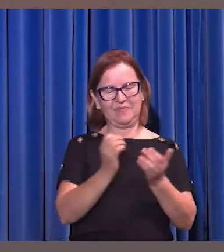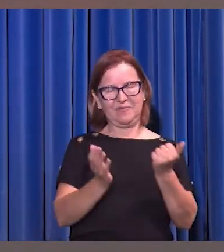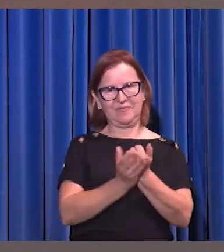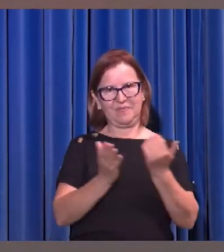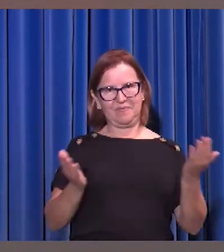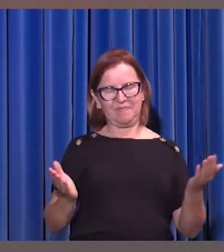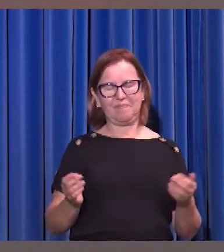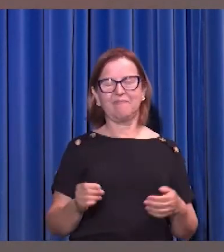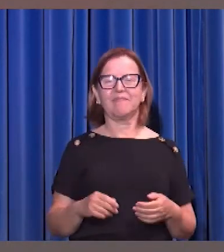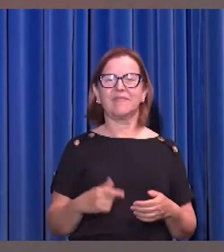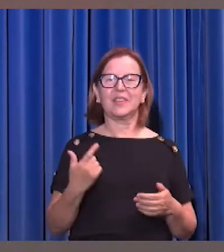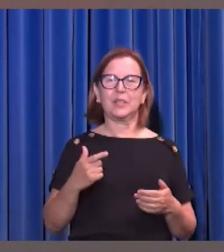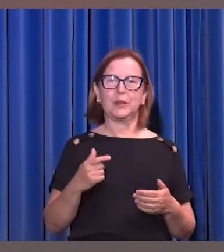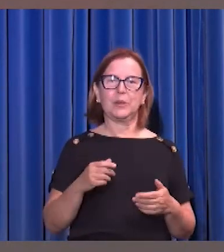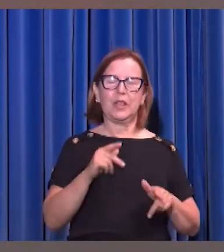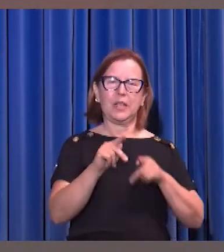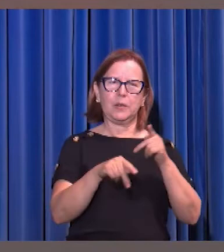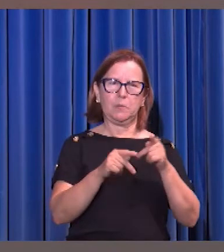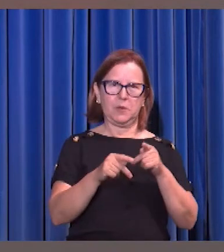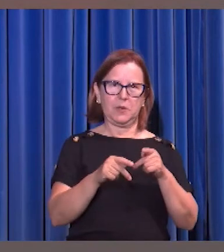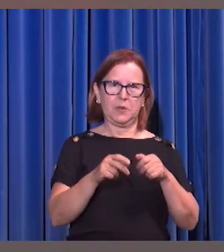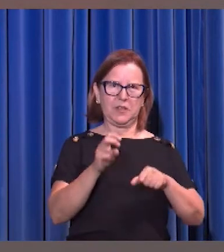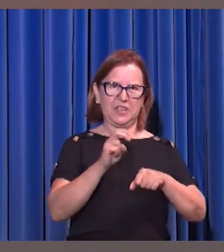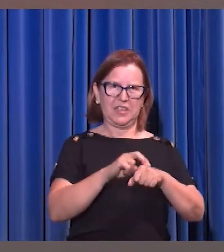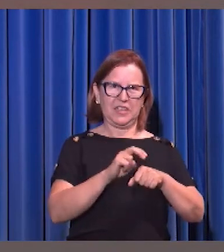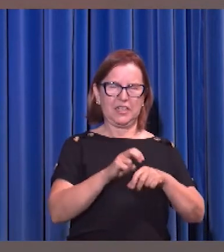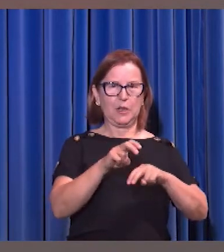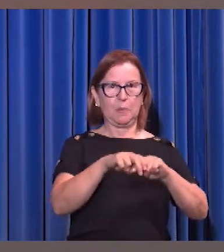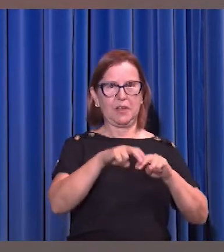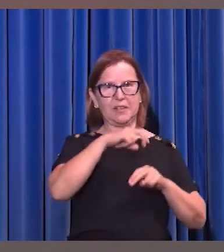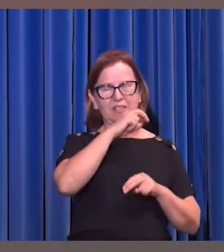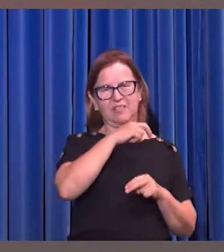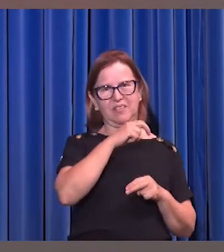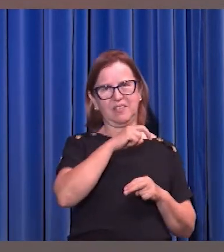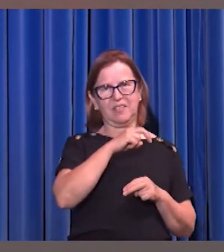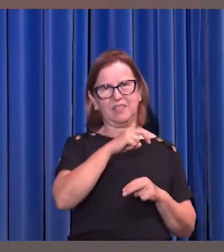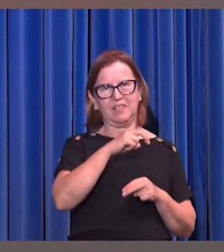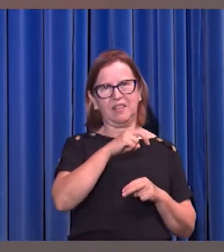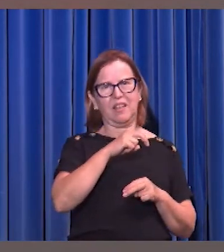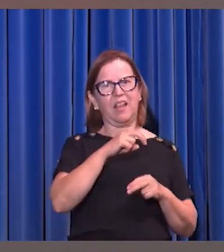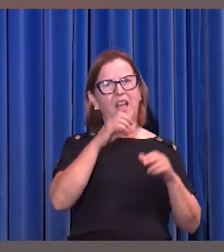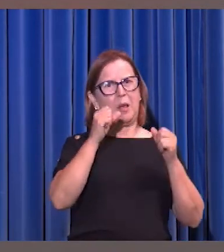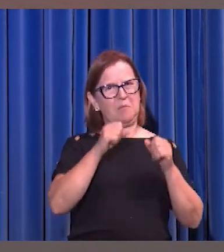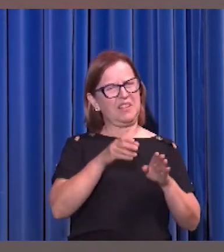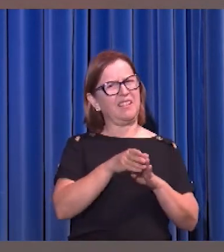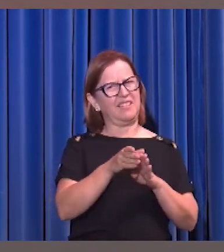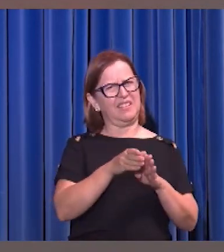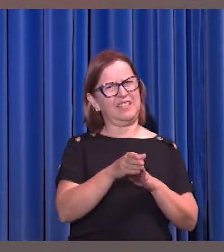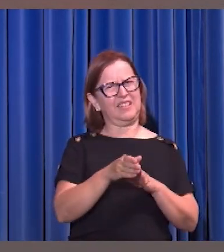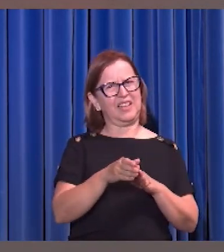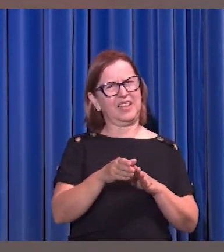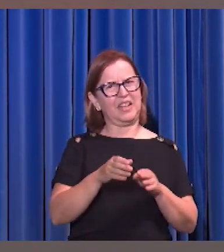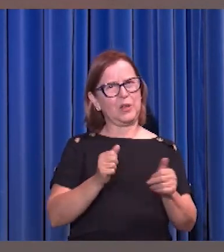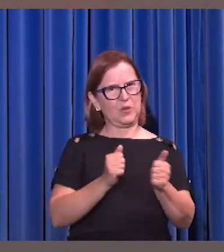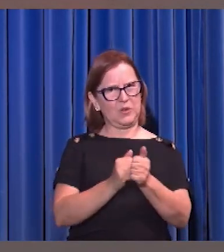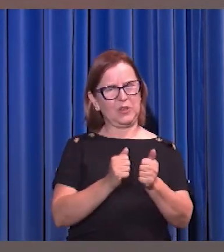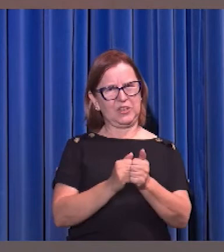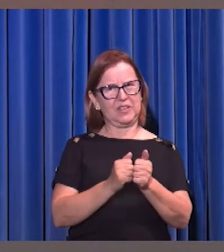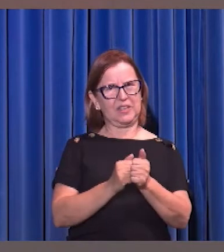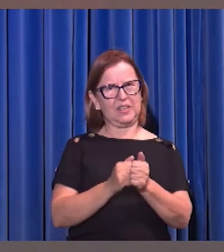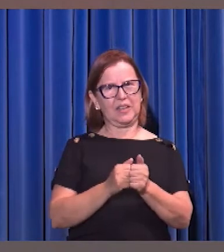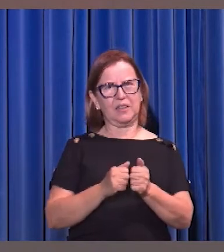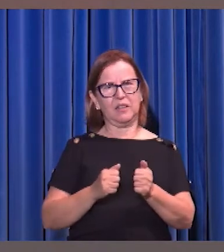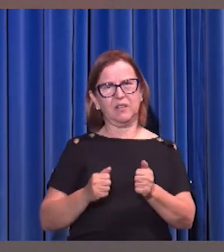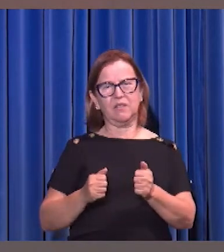que foram picadas pelas serpentes poderiam ser encorajadas a seguir por um novo caminho, a fim de corrigirem o erro. Elas poderiam